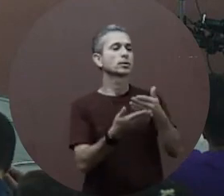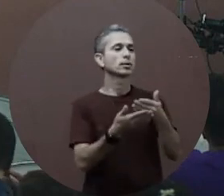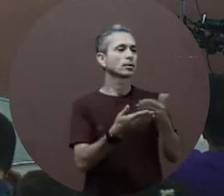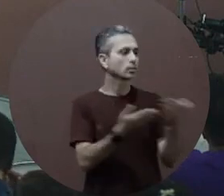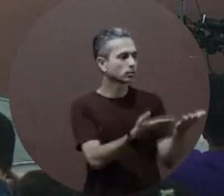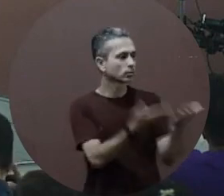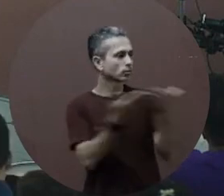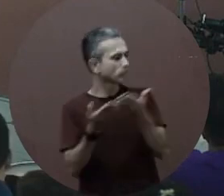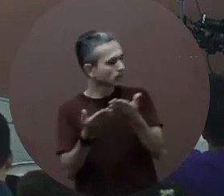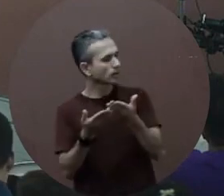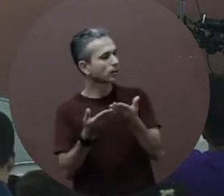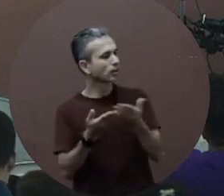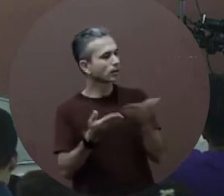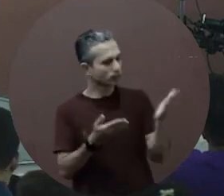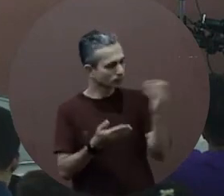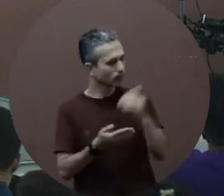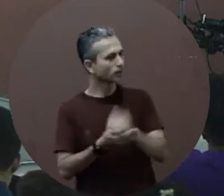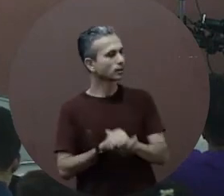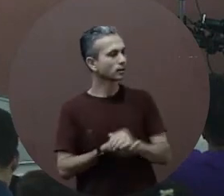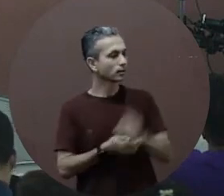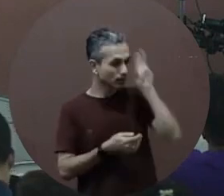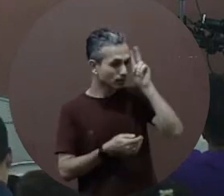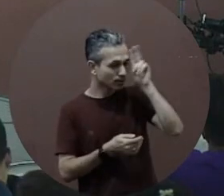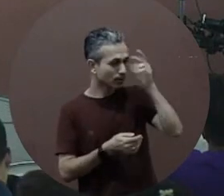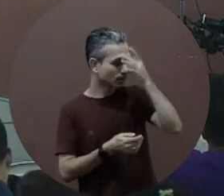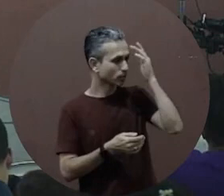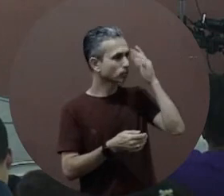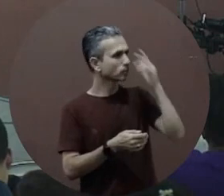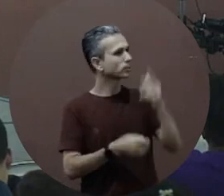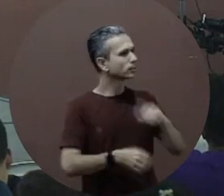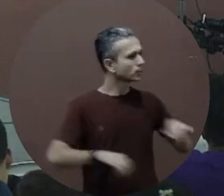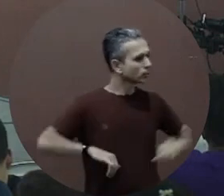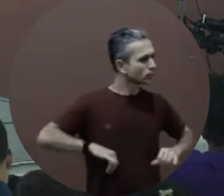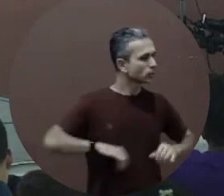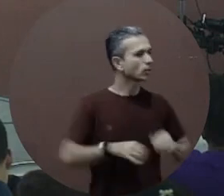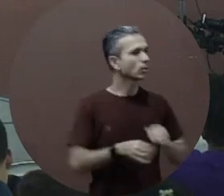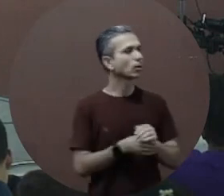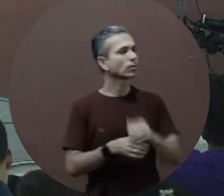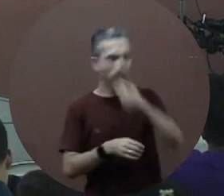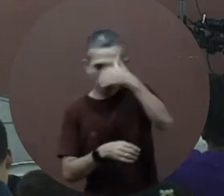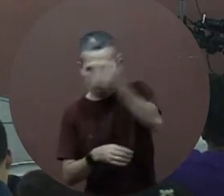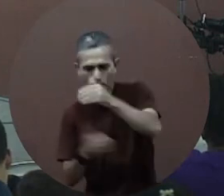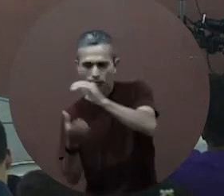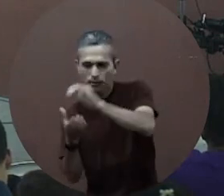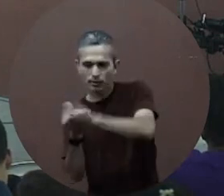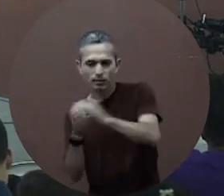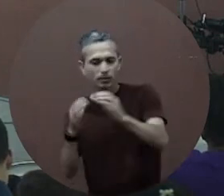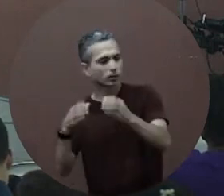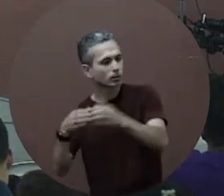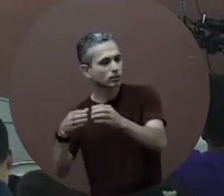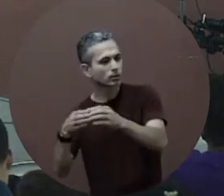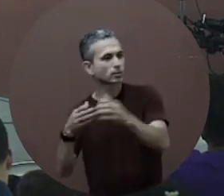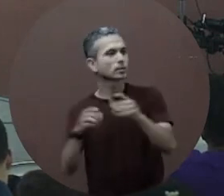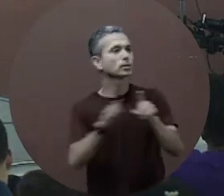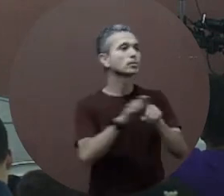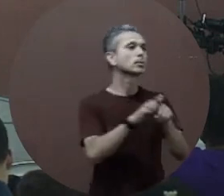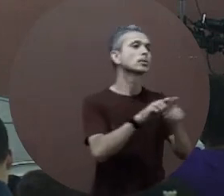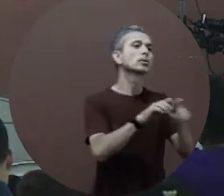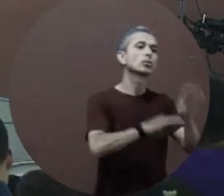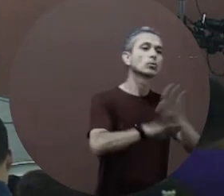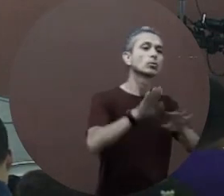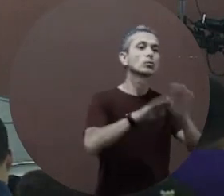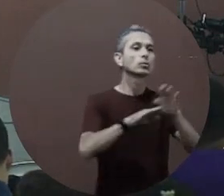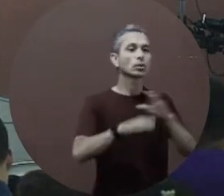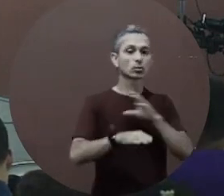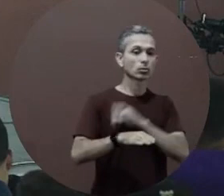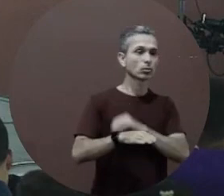que sofrem, de honrar o casamento na comunidade. Cuidado com as vaidades do mundo e o amor ao dinheiro. Lembra que